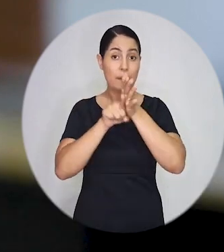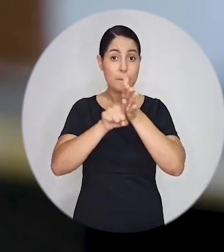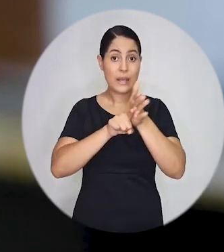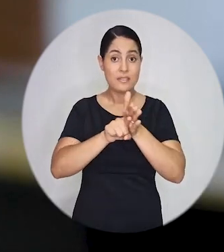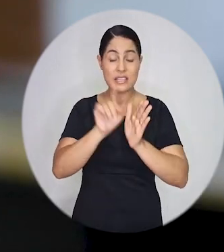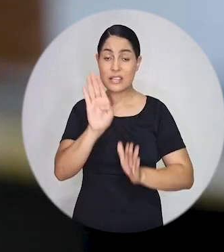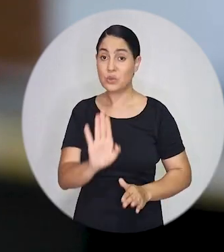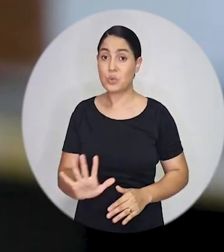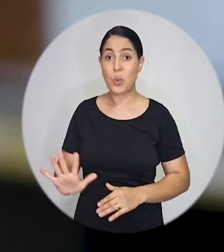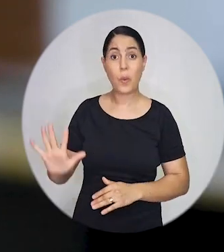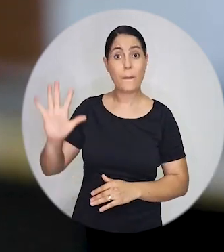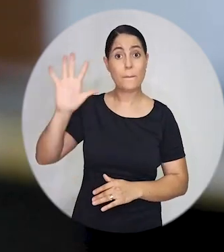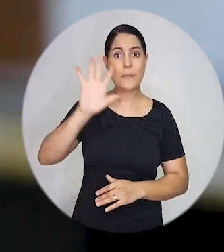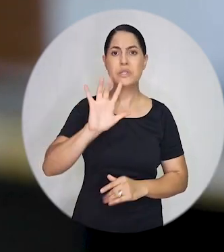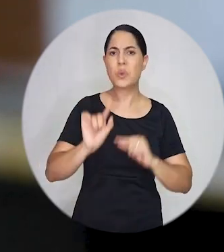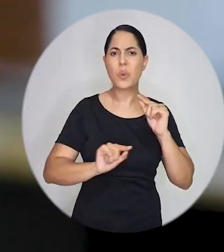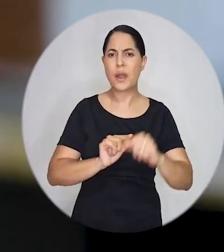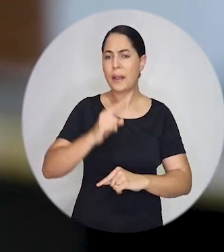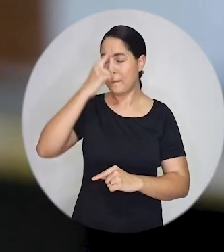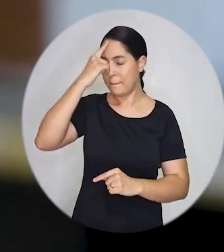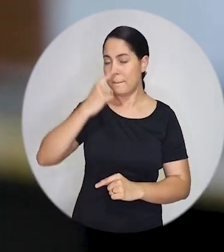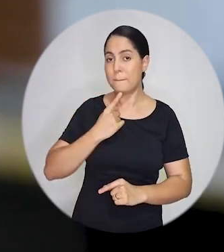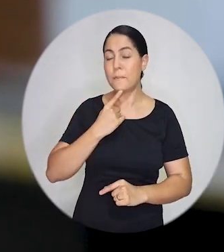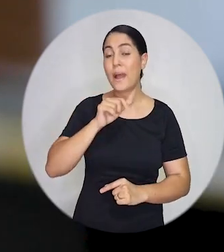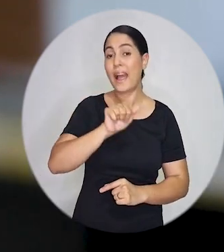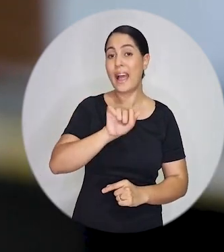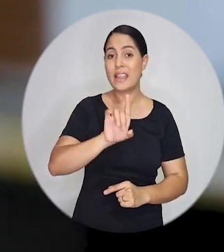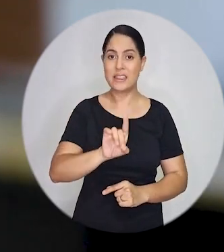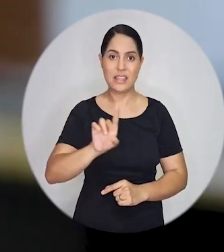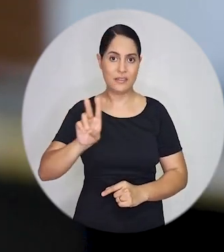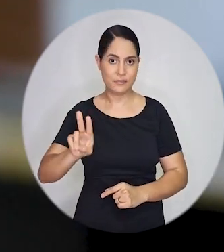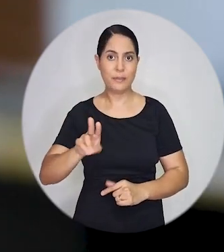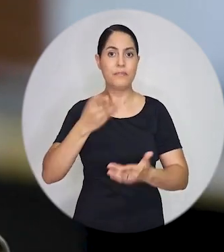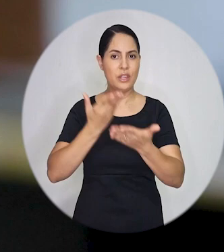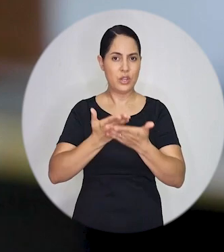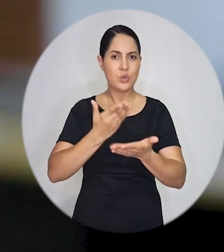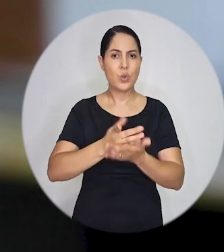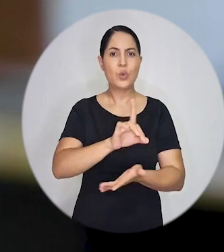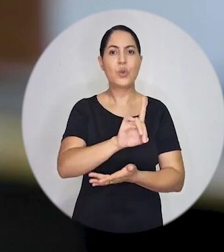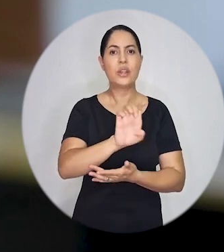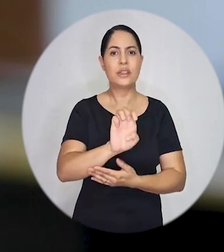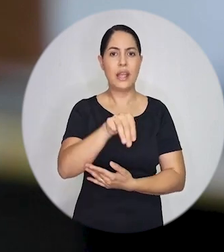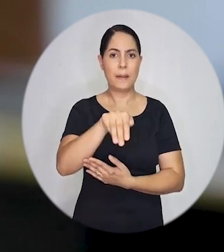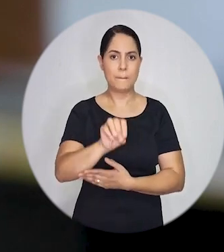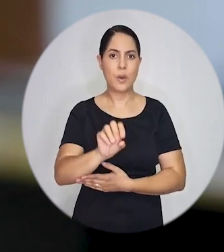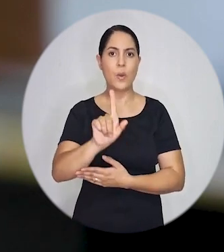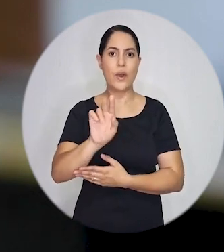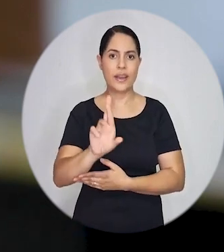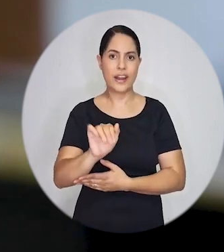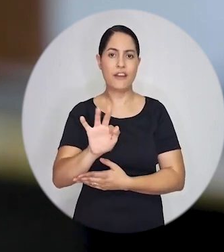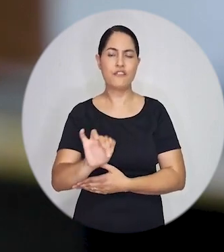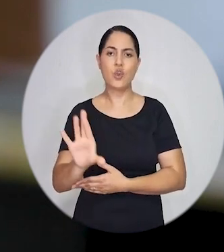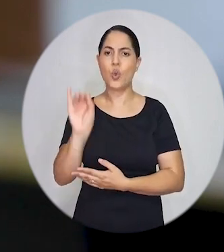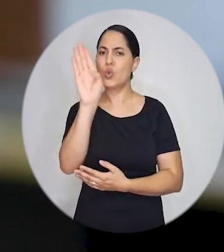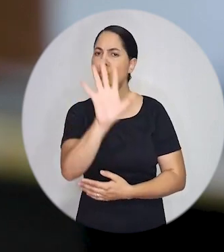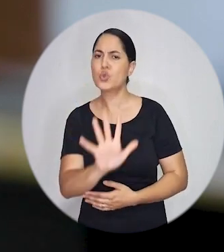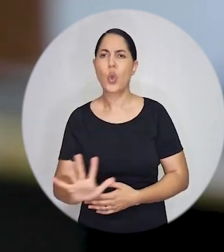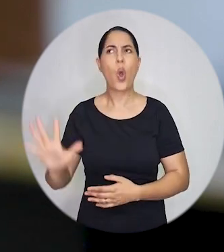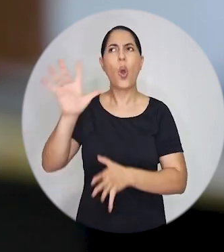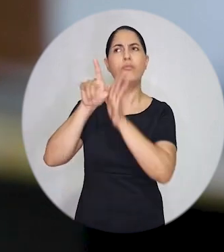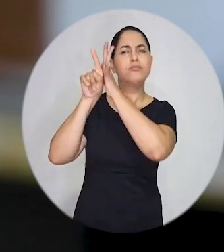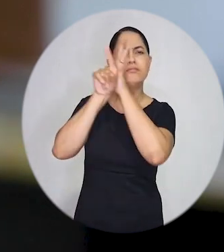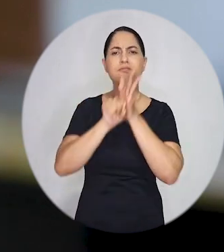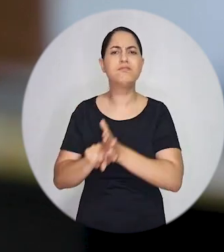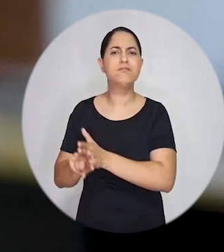Estudo demográfico da advocacia brasileira. Esse é o Perfil ADV, uma iniciativa inédita da OAB para conhecer os advogadas